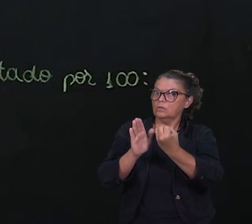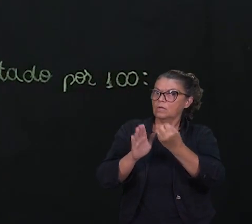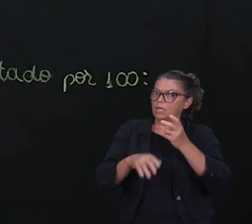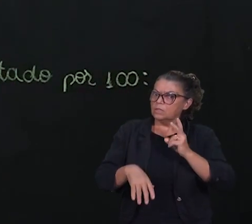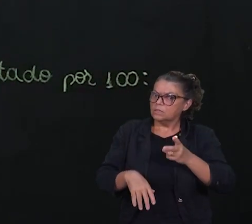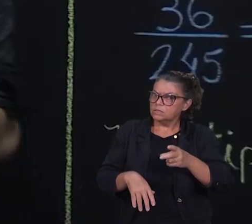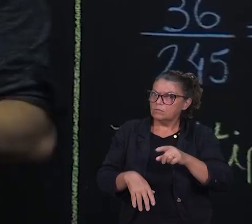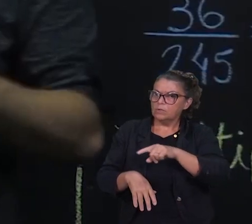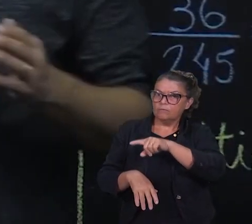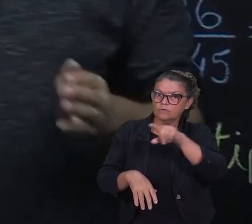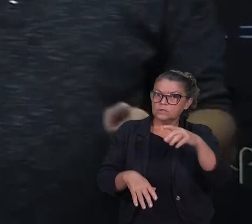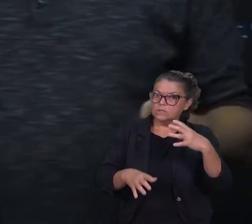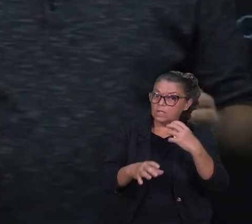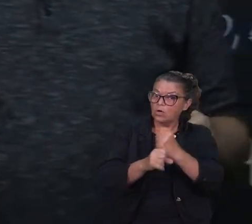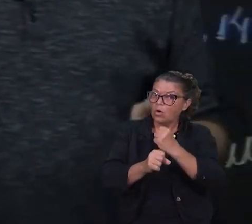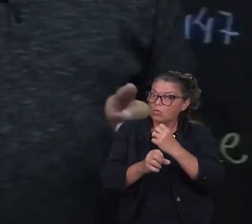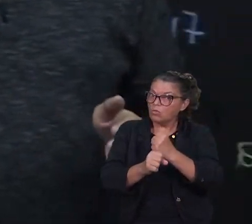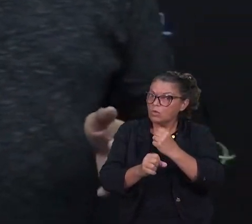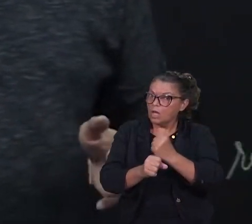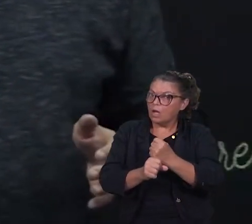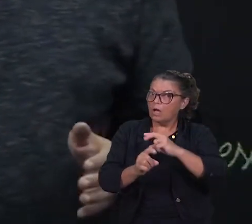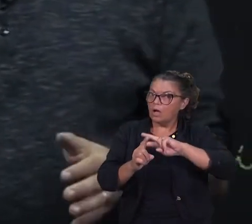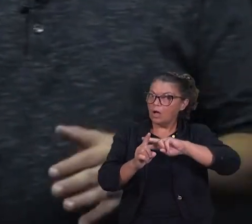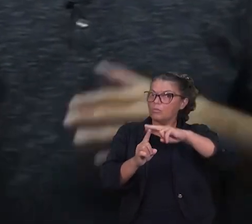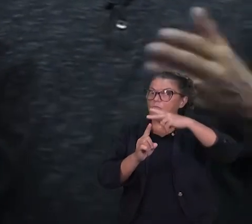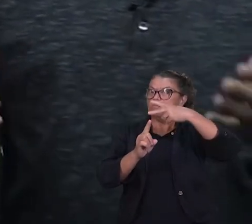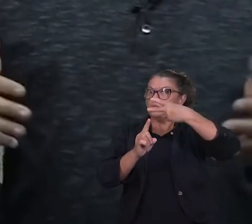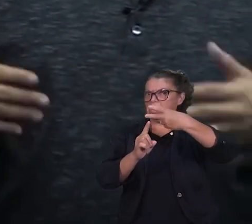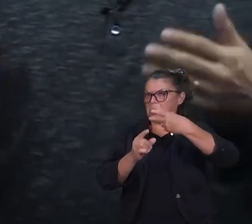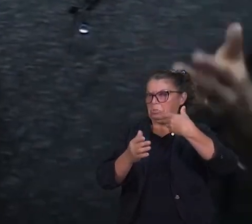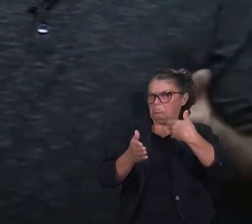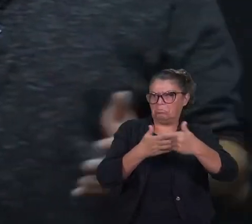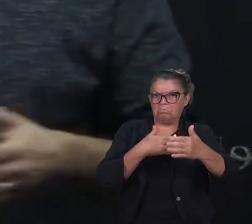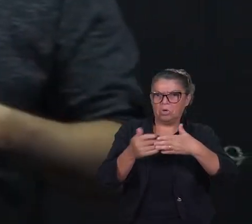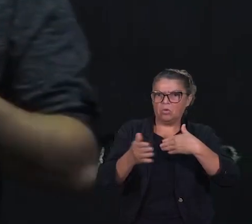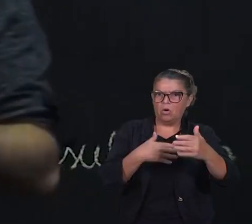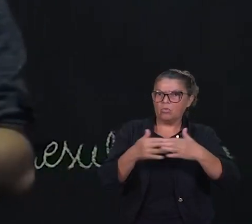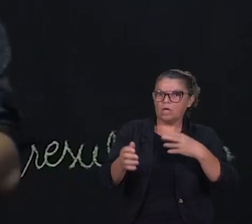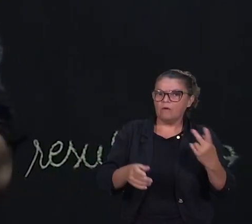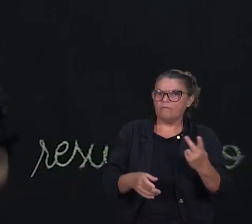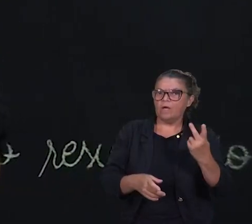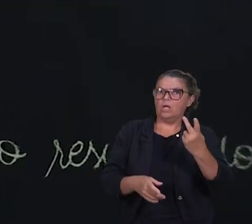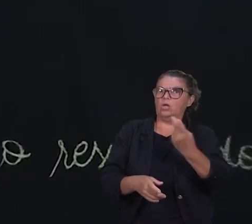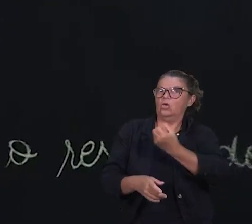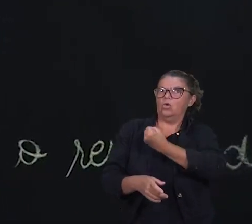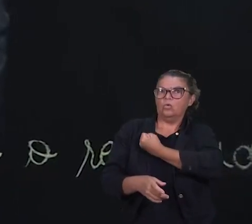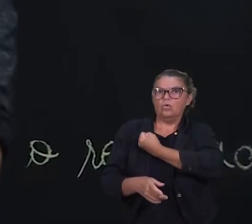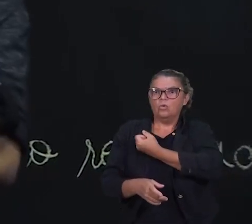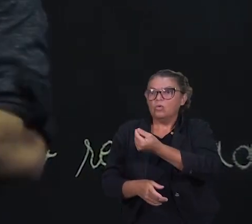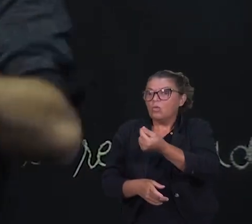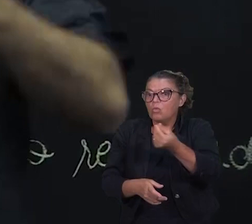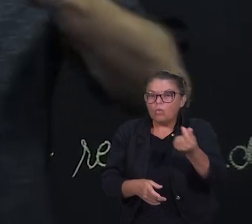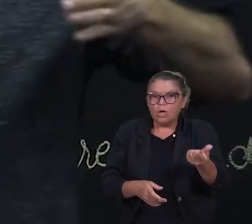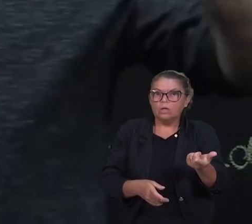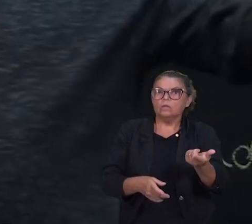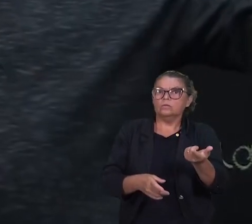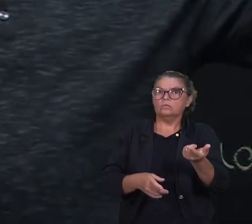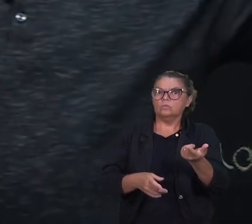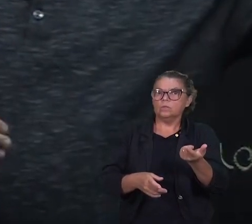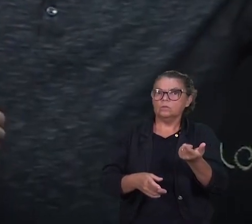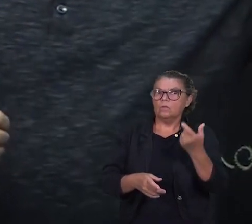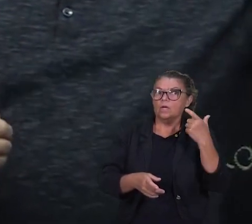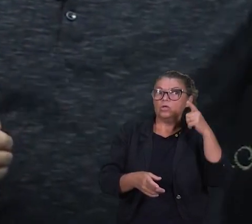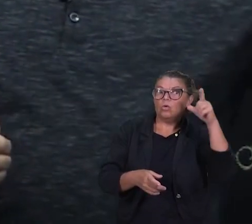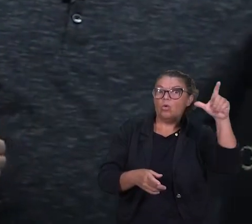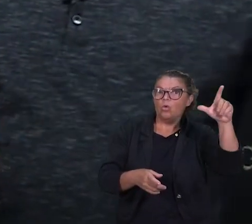você quiser calcular a porcentagem de aumento de qualquer objeto, qualquer valor que tinha um certo preço e passou